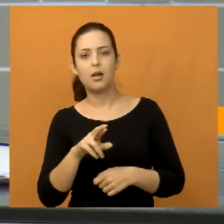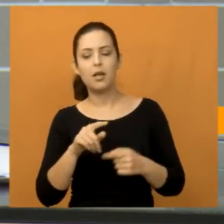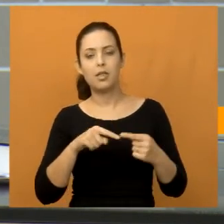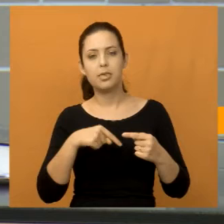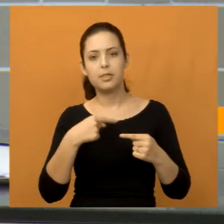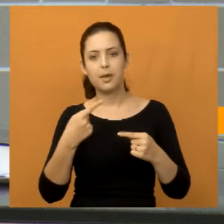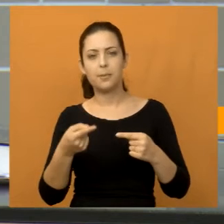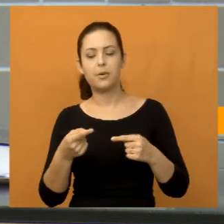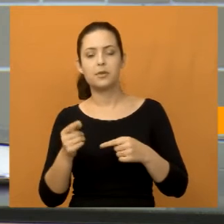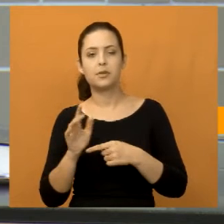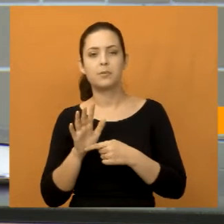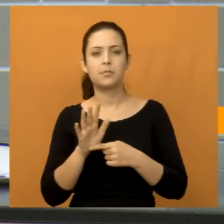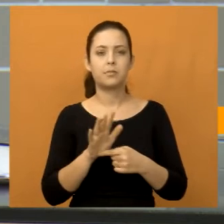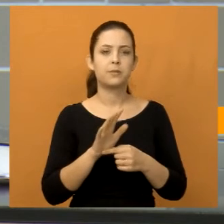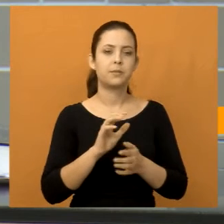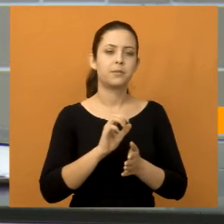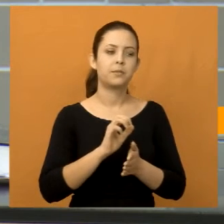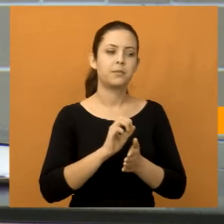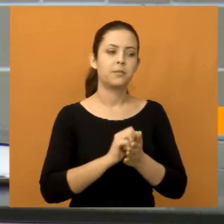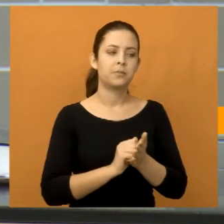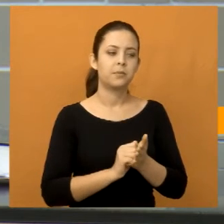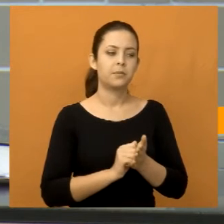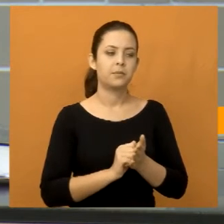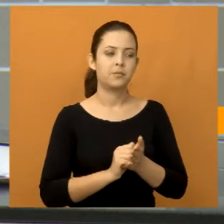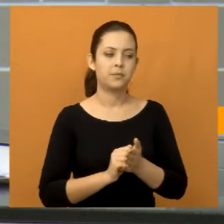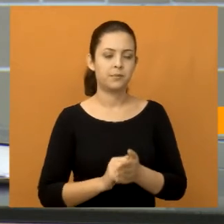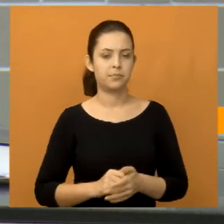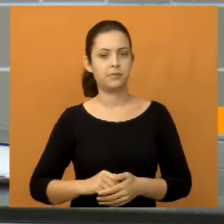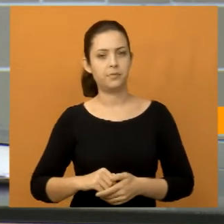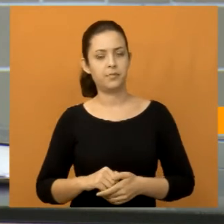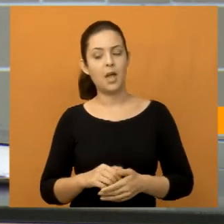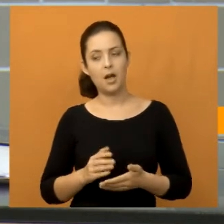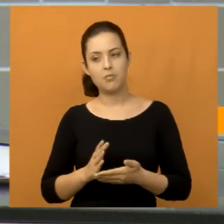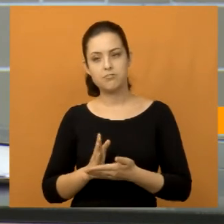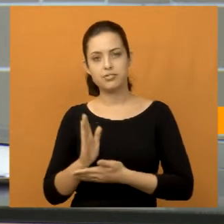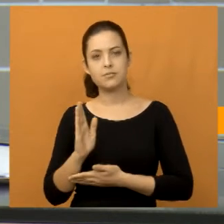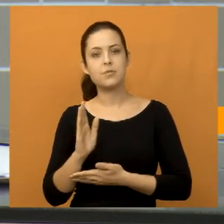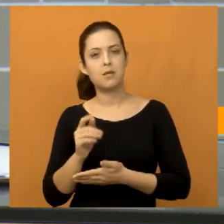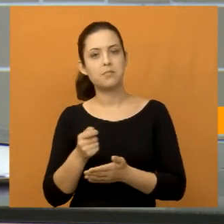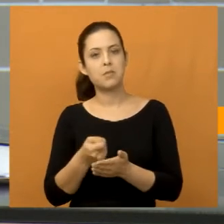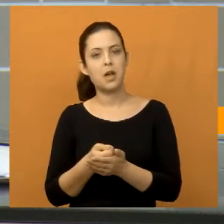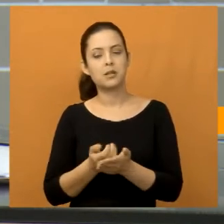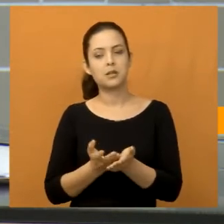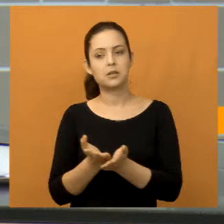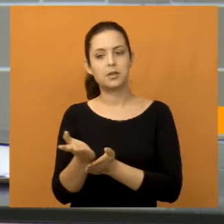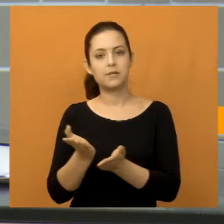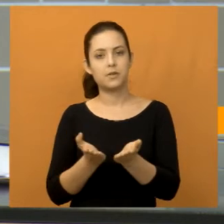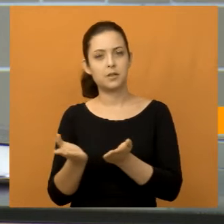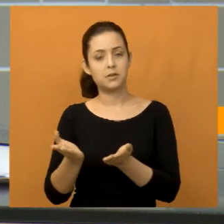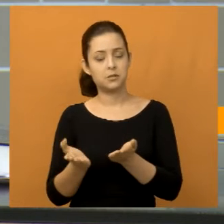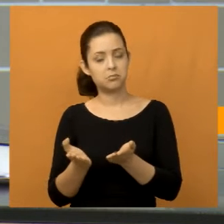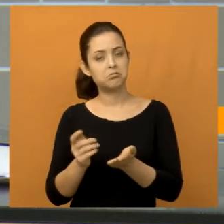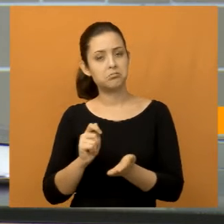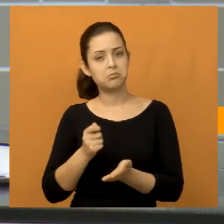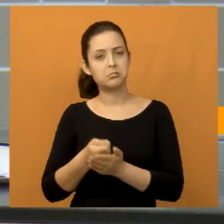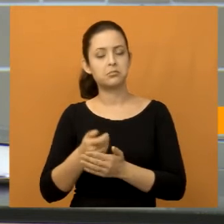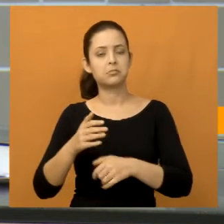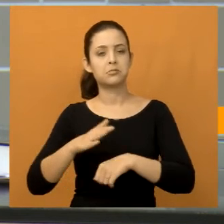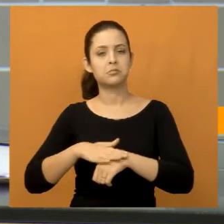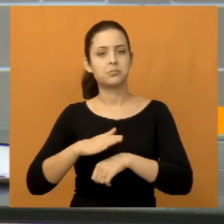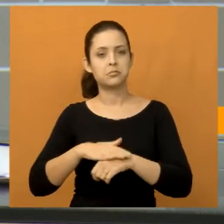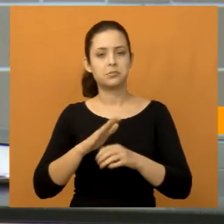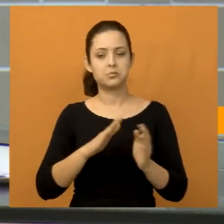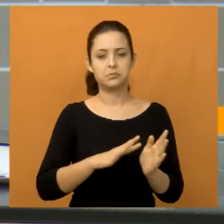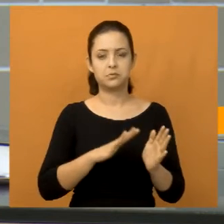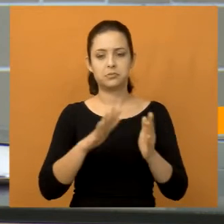Após a apresentação da inscrição, a Fundação autorizava a suposta prestação de serviços. Esse